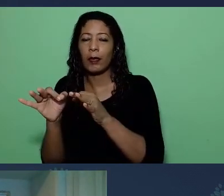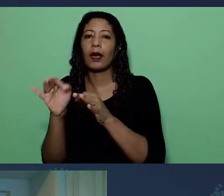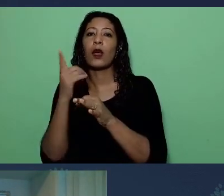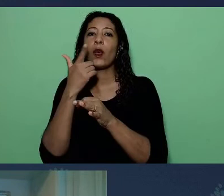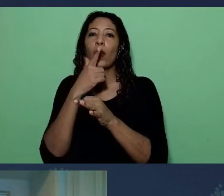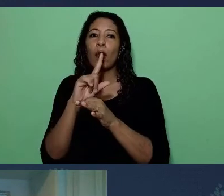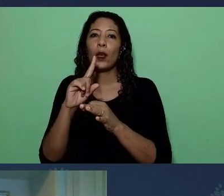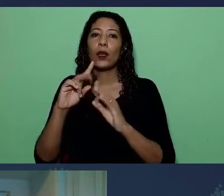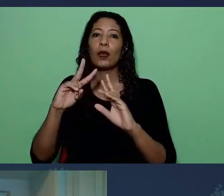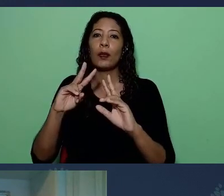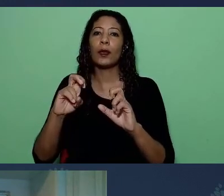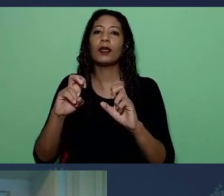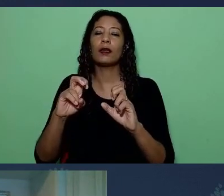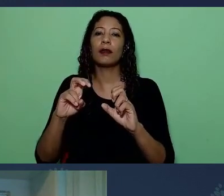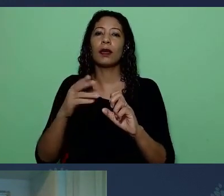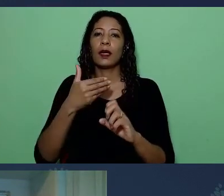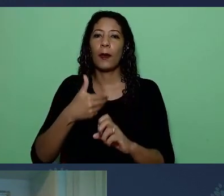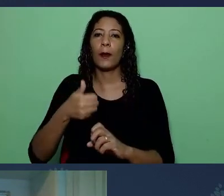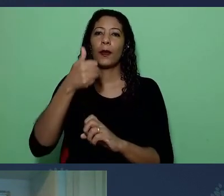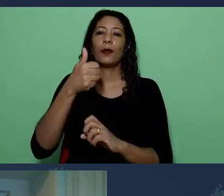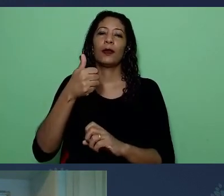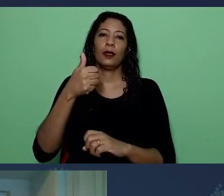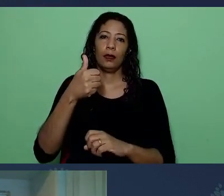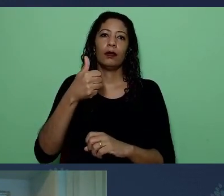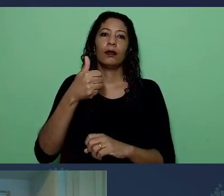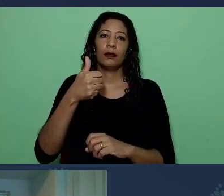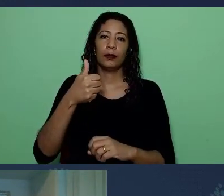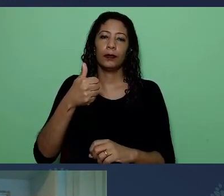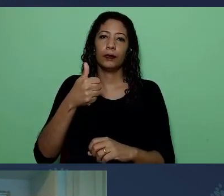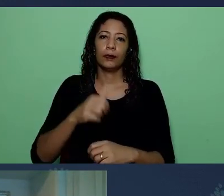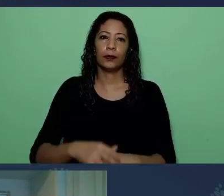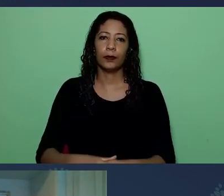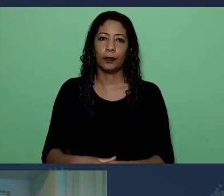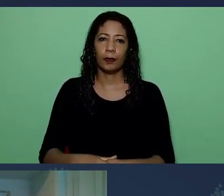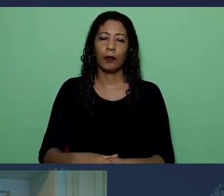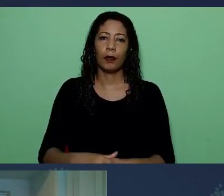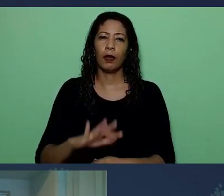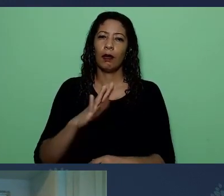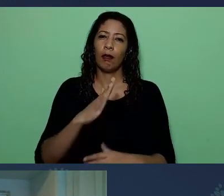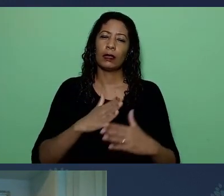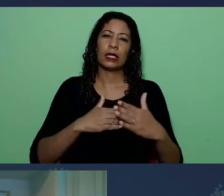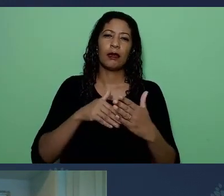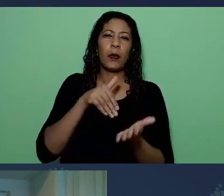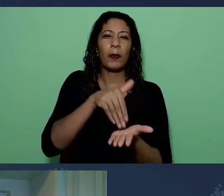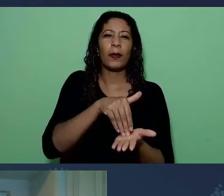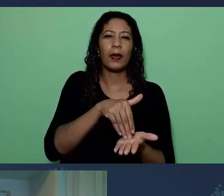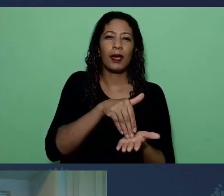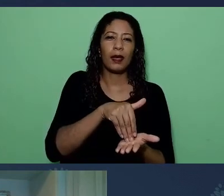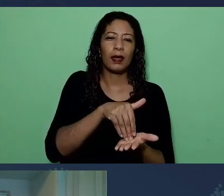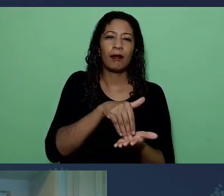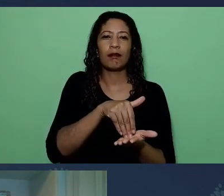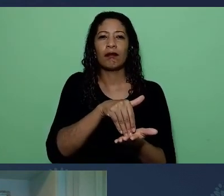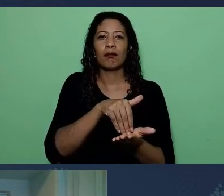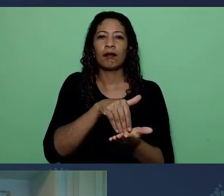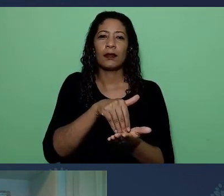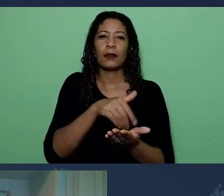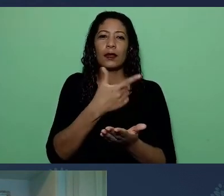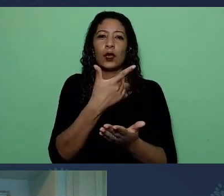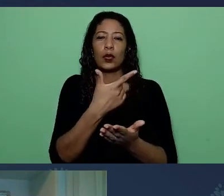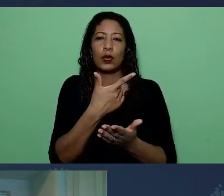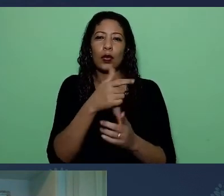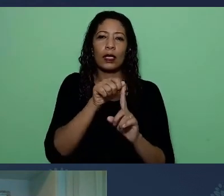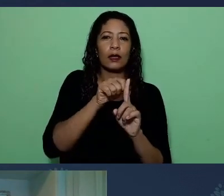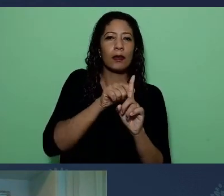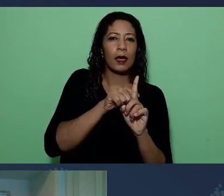melhora significante e perceptível pelo paciente. Então, o mínimo de acompanhamento que eu sempre faço são 2 meses ou